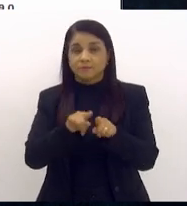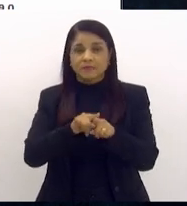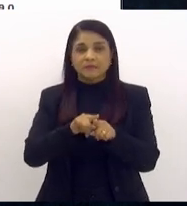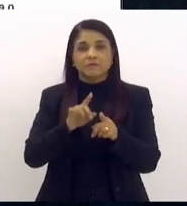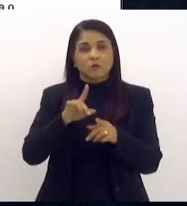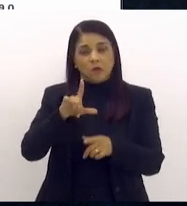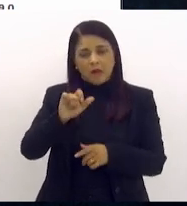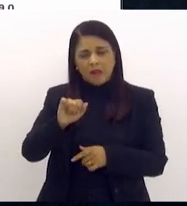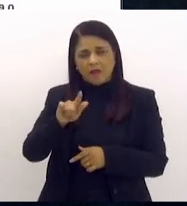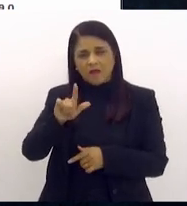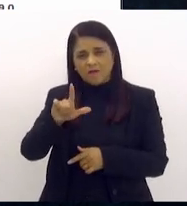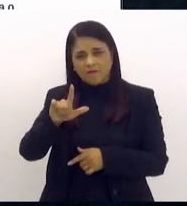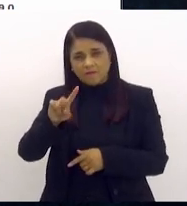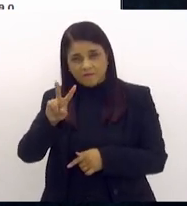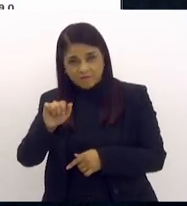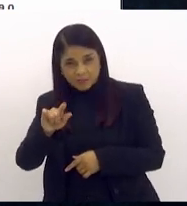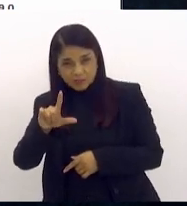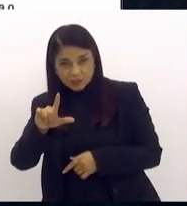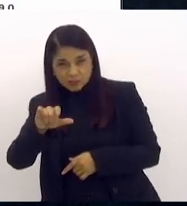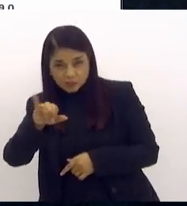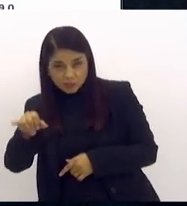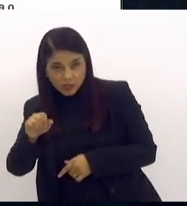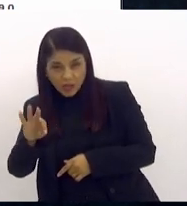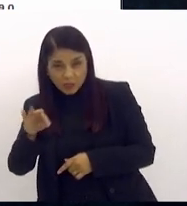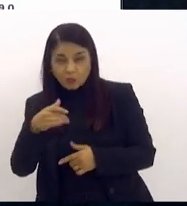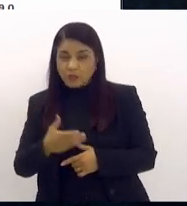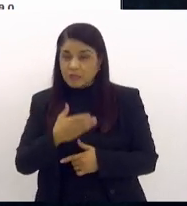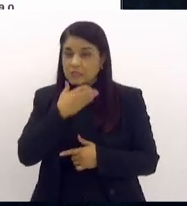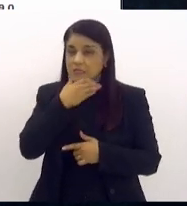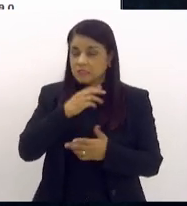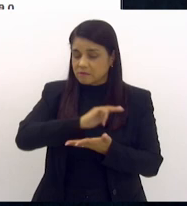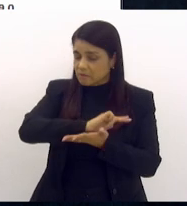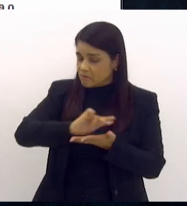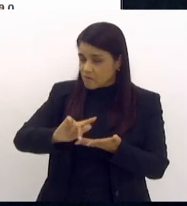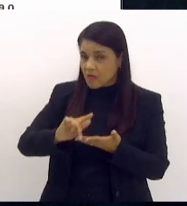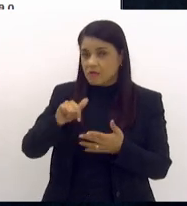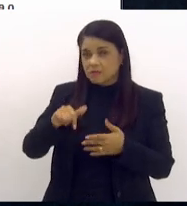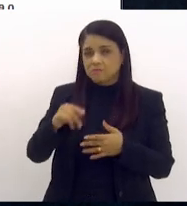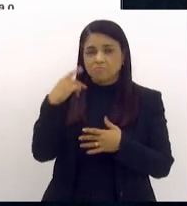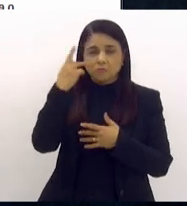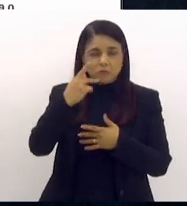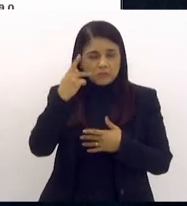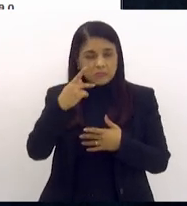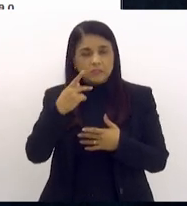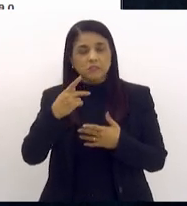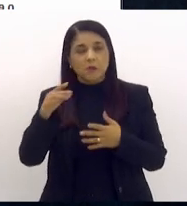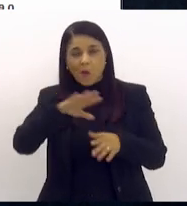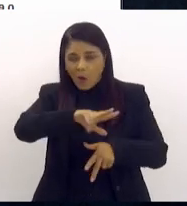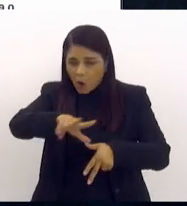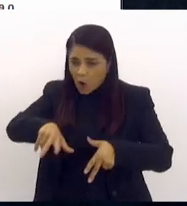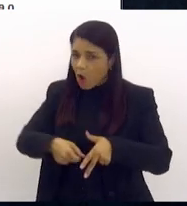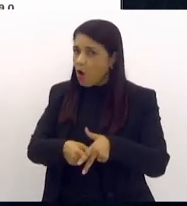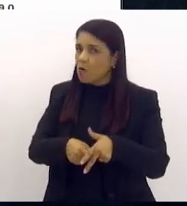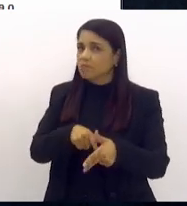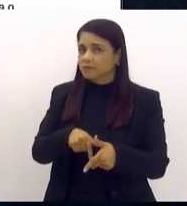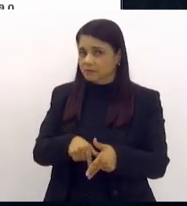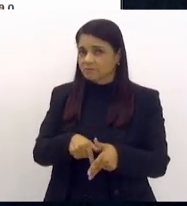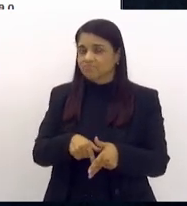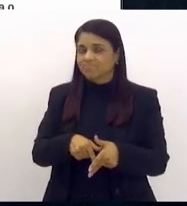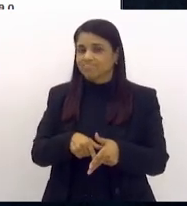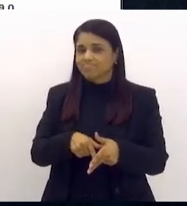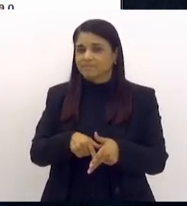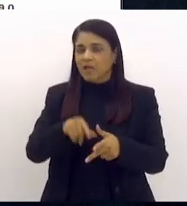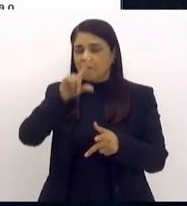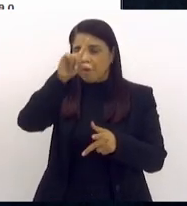crise internacional do petróleo e as várias crises que aconteceram aqui né enfim crise por política enfim o golpe e isso cai